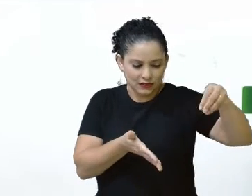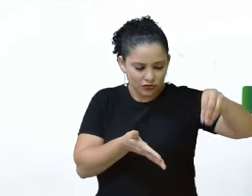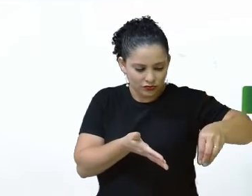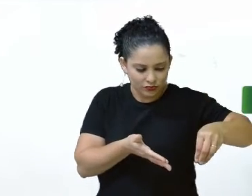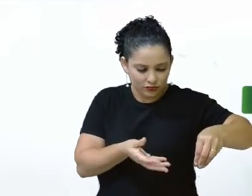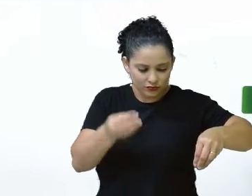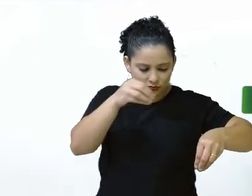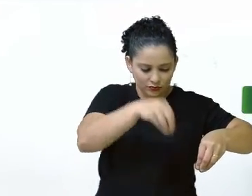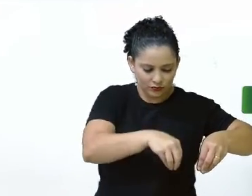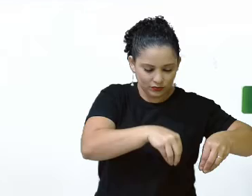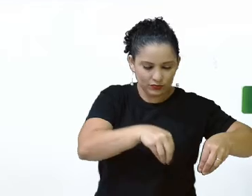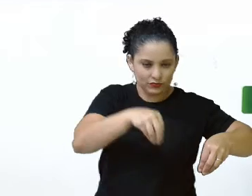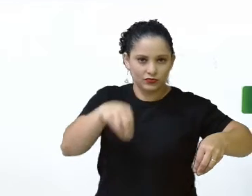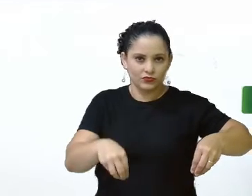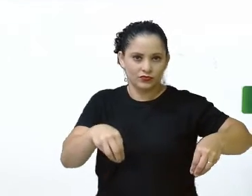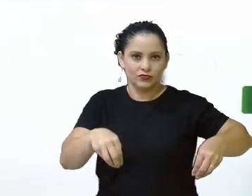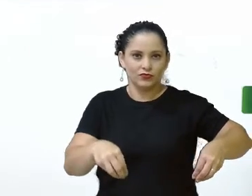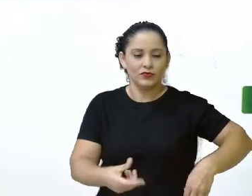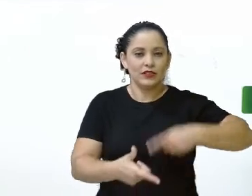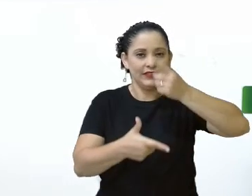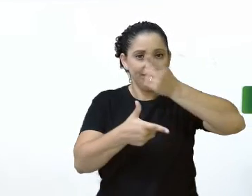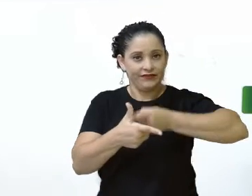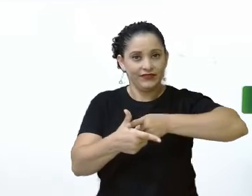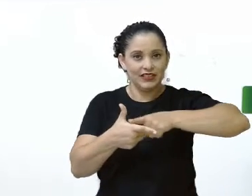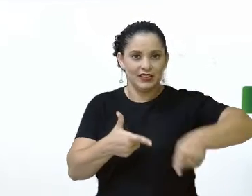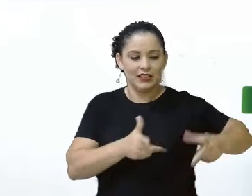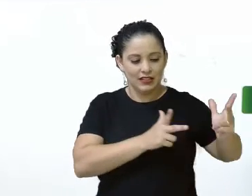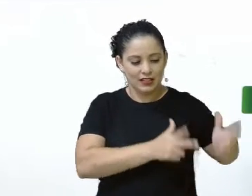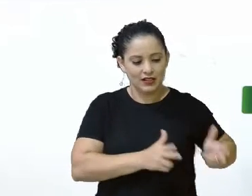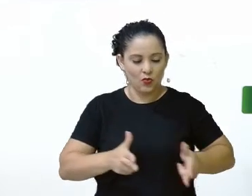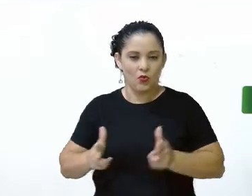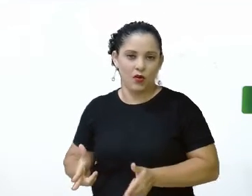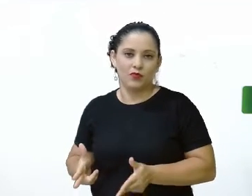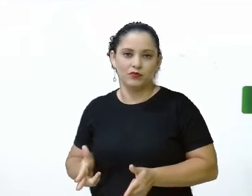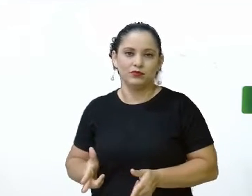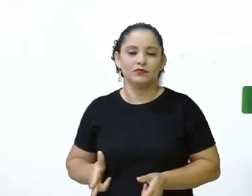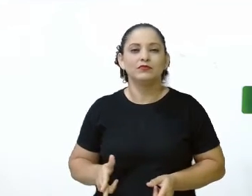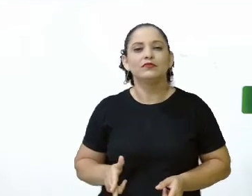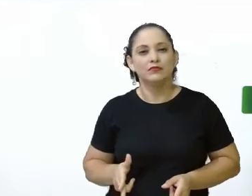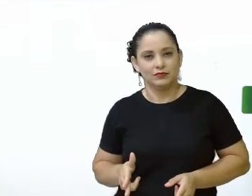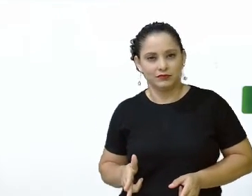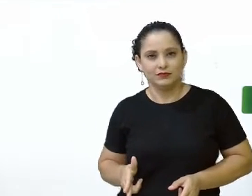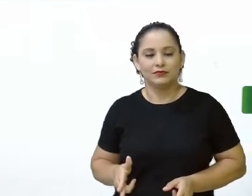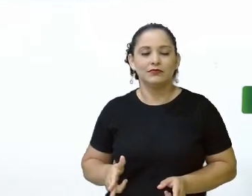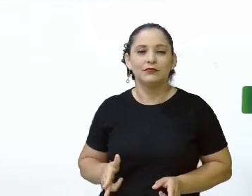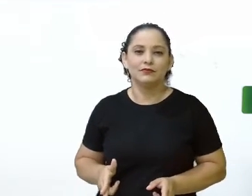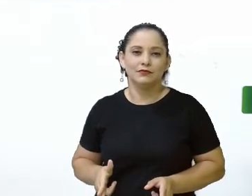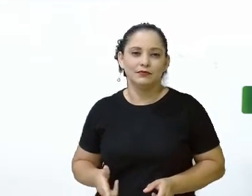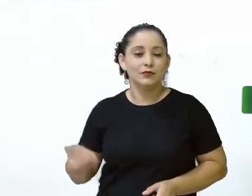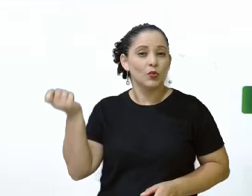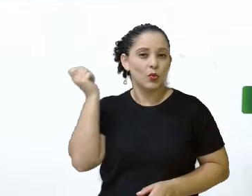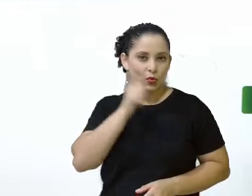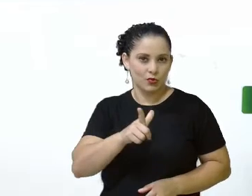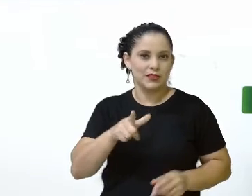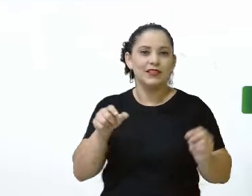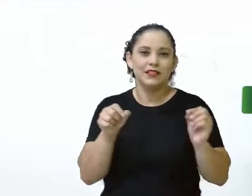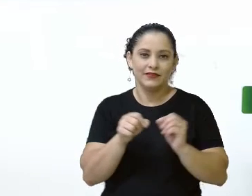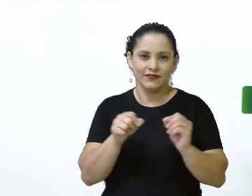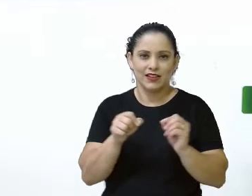5 peças. Dividi em partes iguais. Na prática, agora com a minha mancala, eu consegui fazer